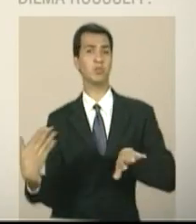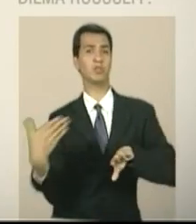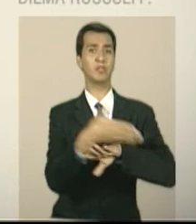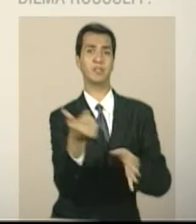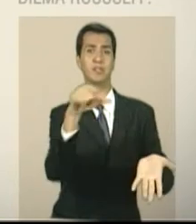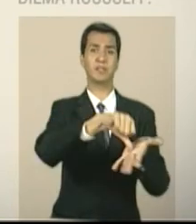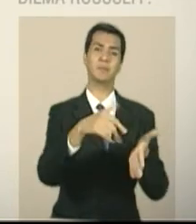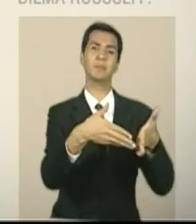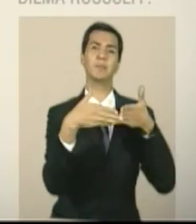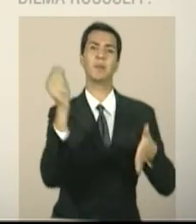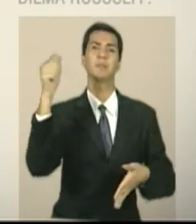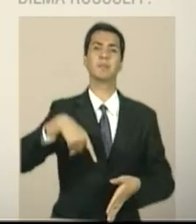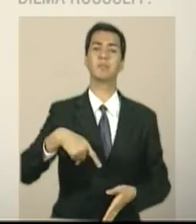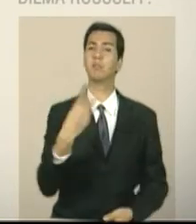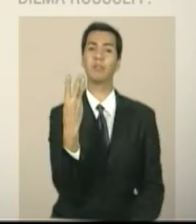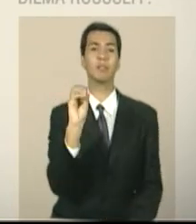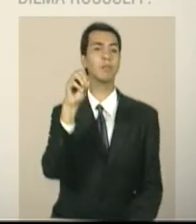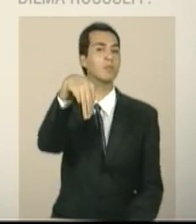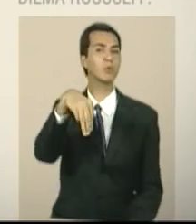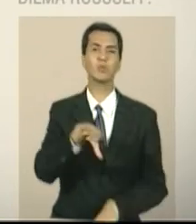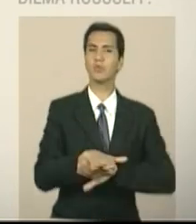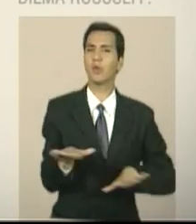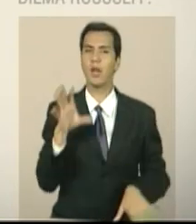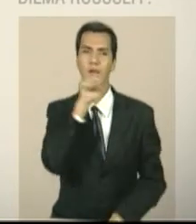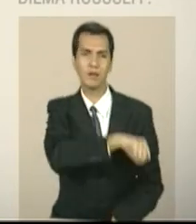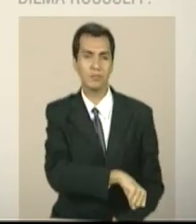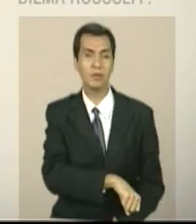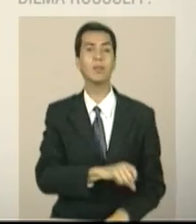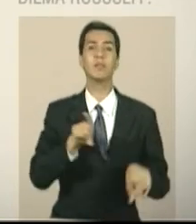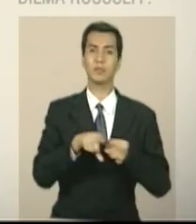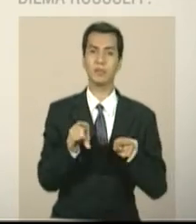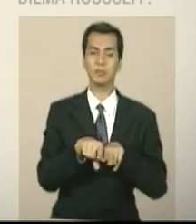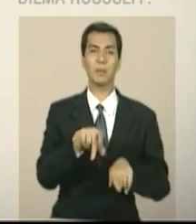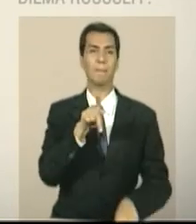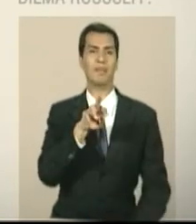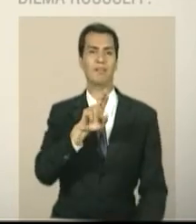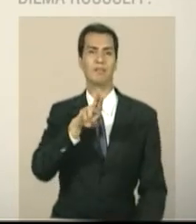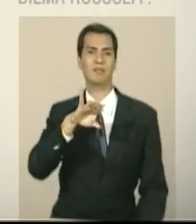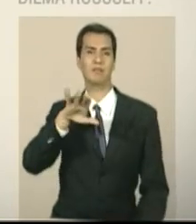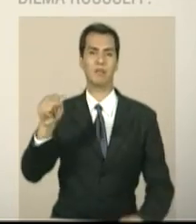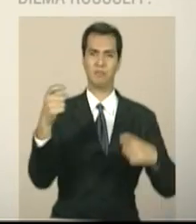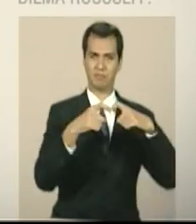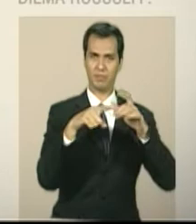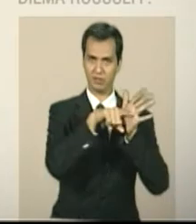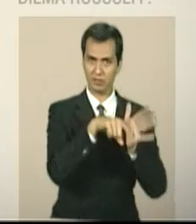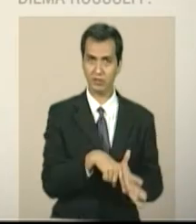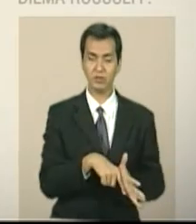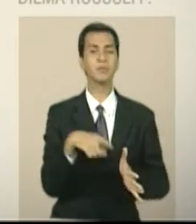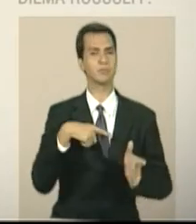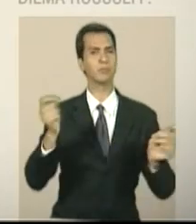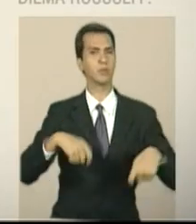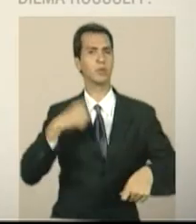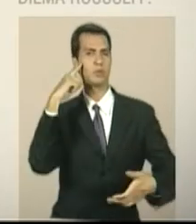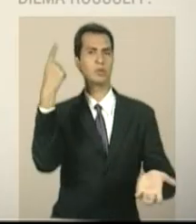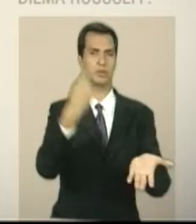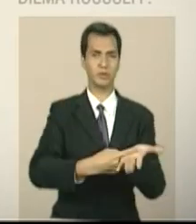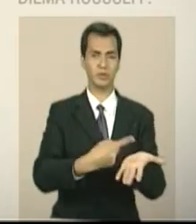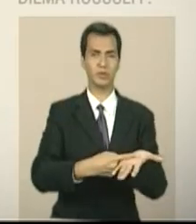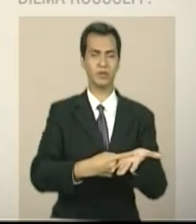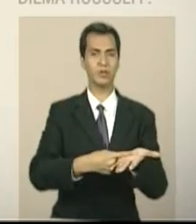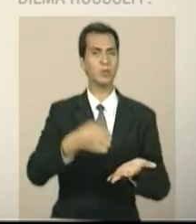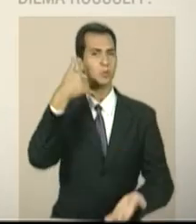agora perícia médica também é agendada pelo 135 o que facilita muito o